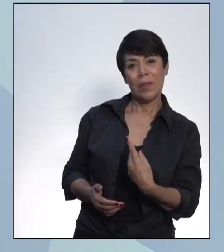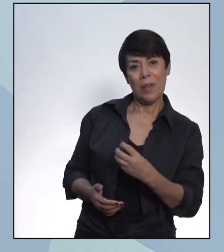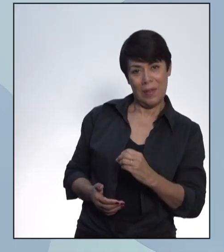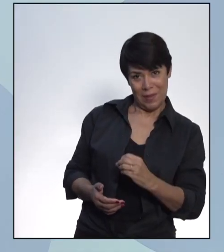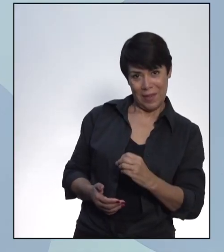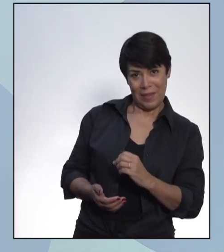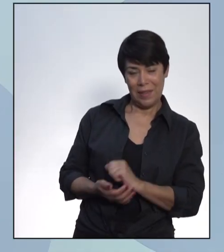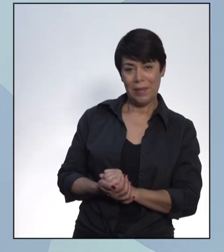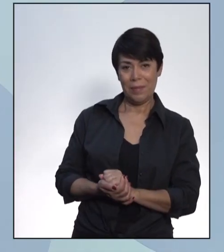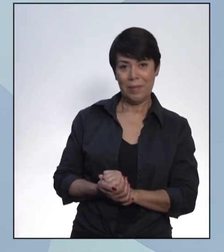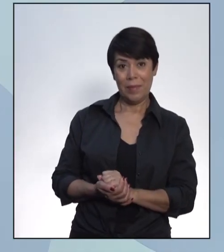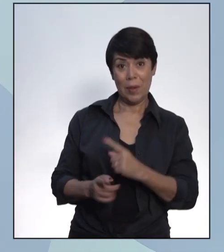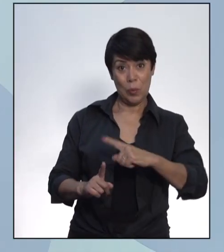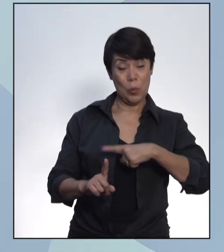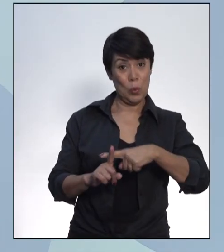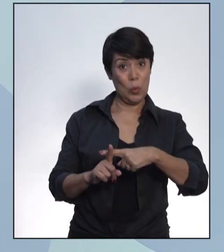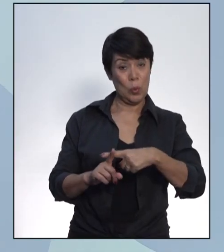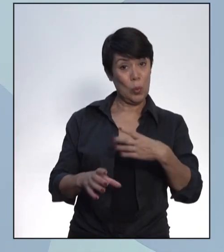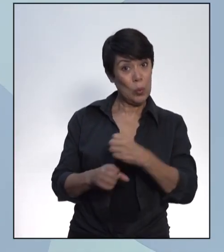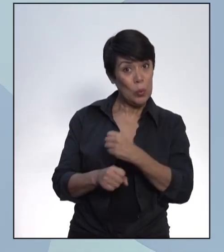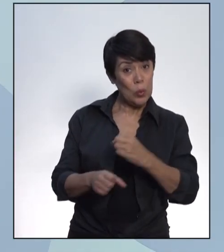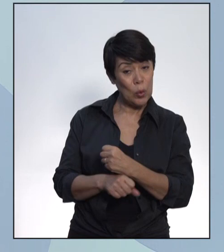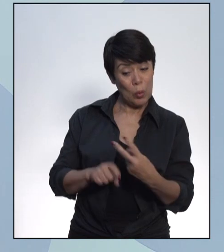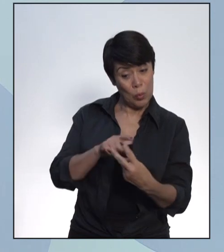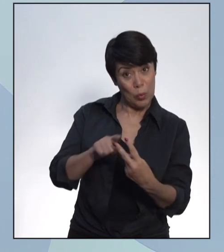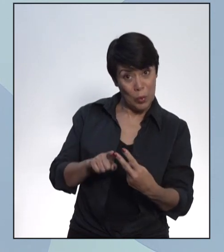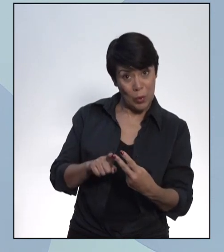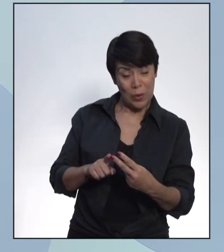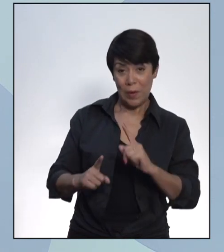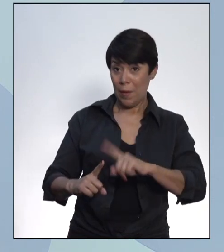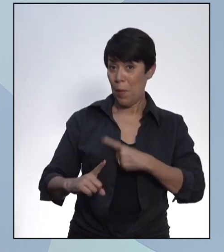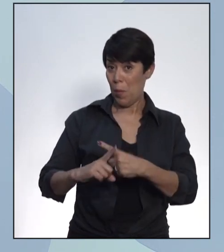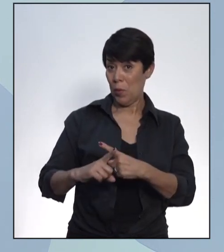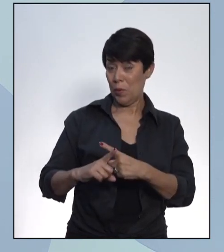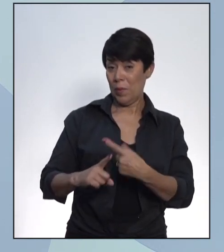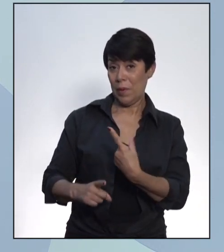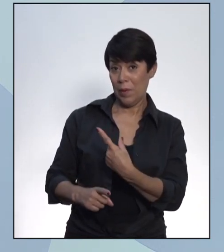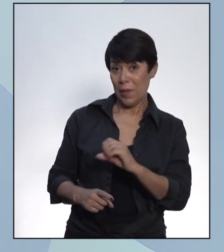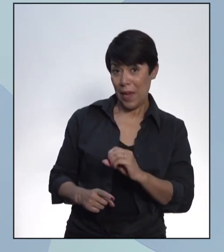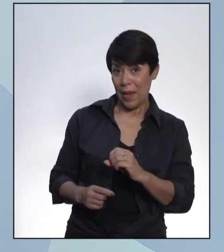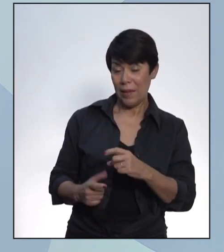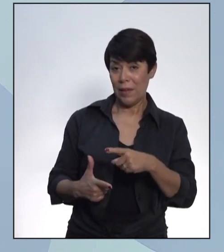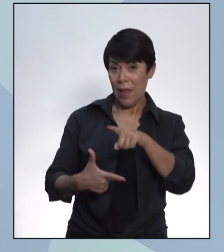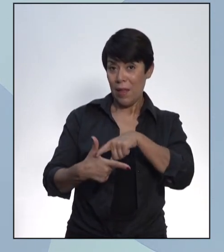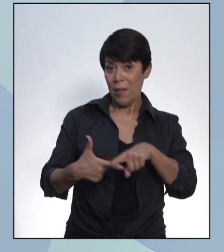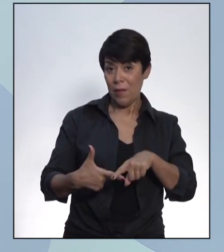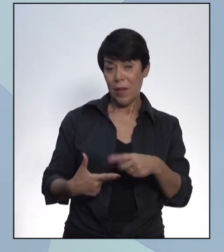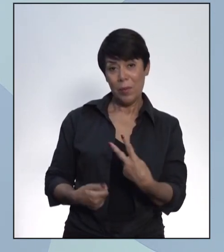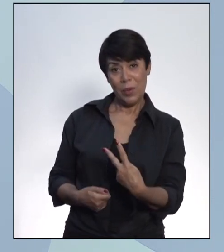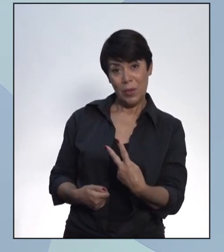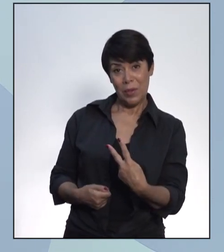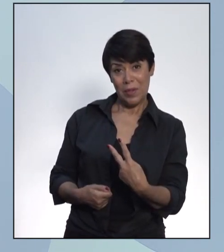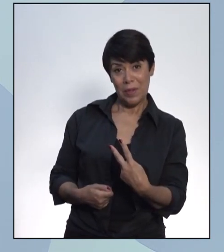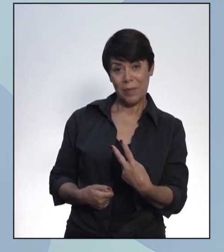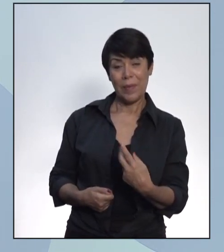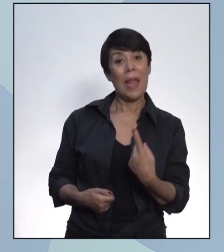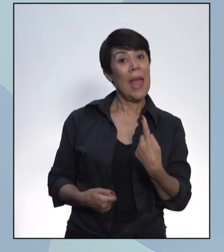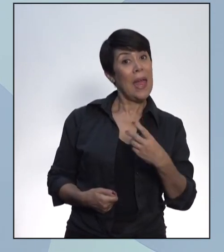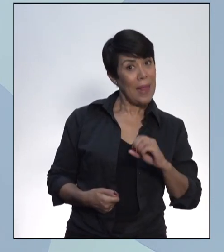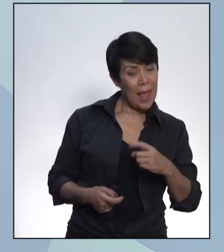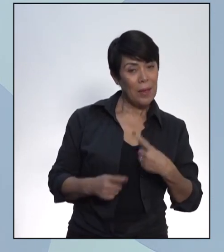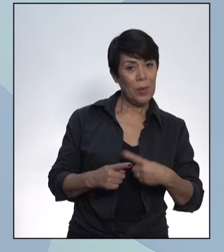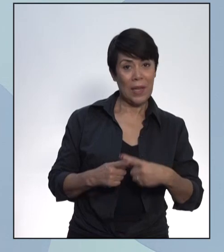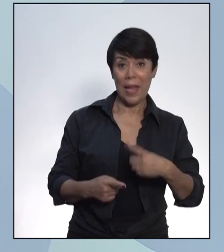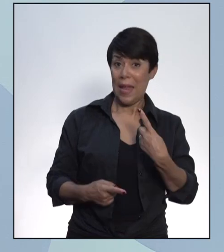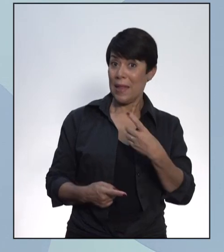1410. Soma os dois termos, multiplica por 10, divide por 2. 10 porque são 10 termos, né?